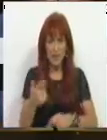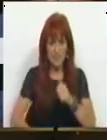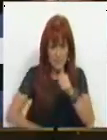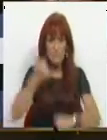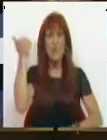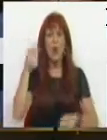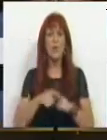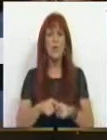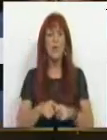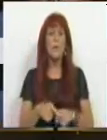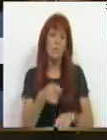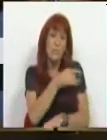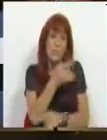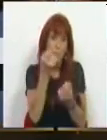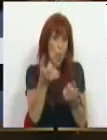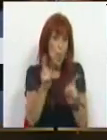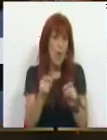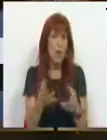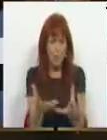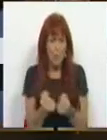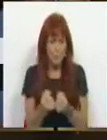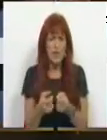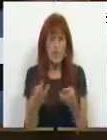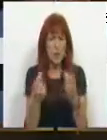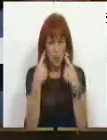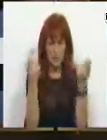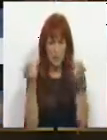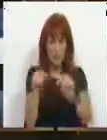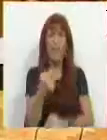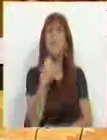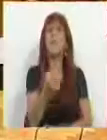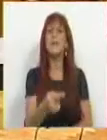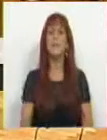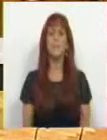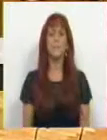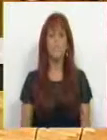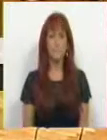cidadania e, o que não é despiciando, mais poupanças nas contas públicas. Disse.